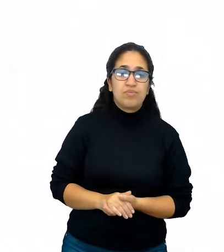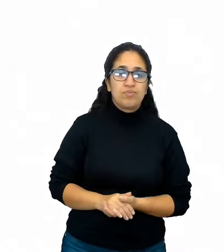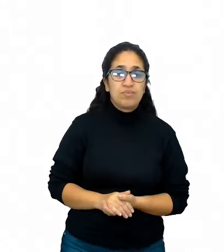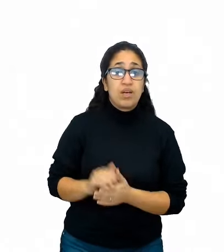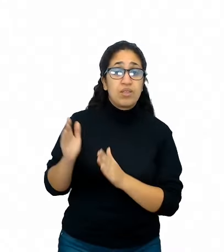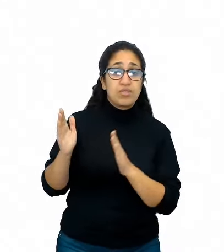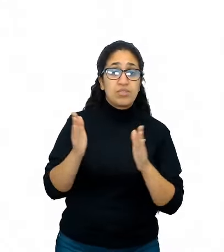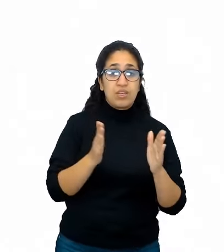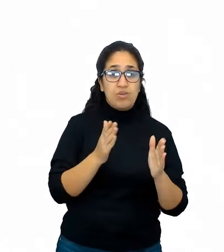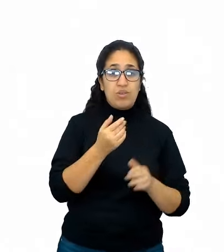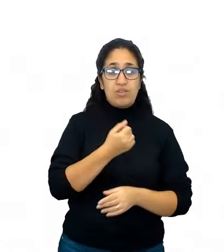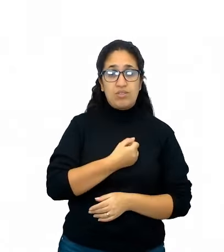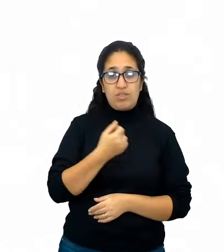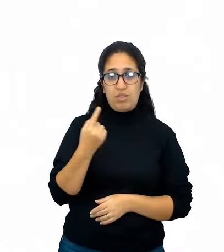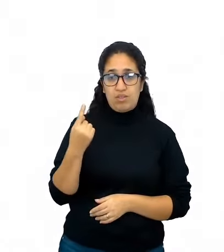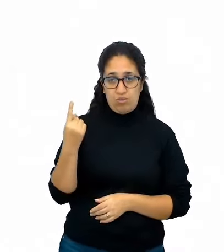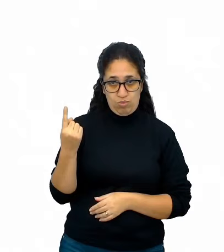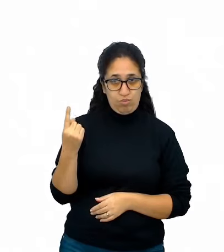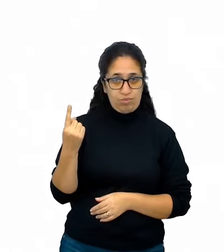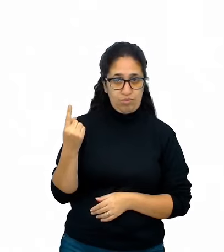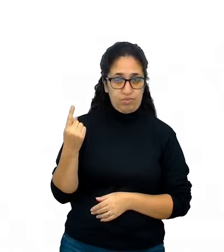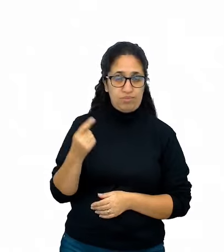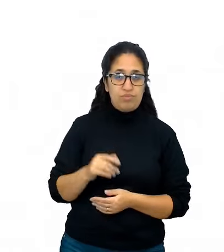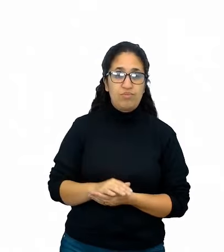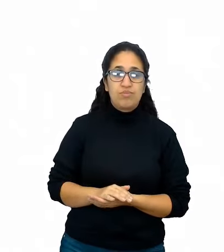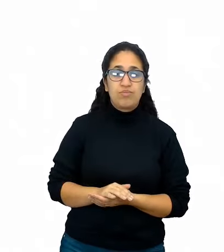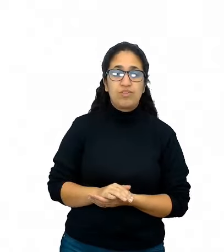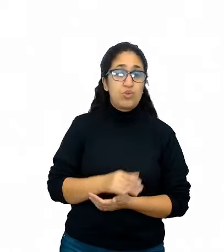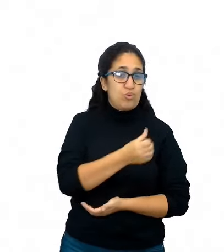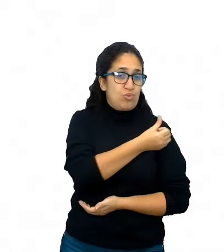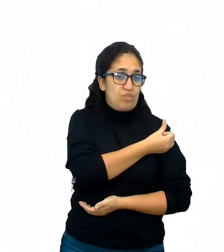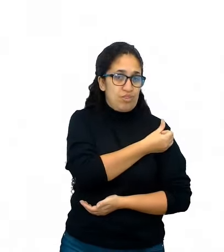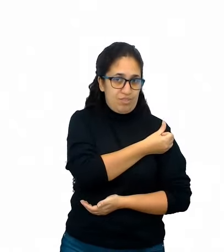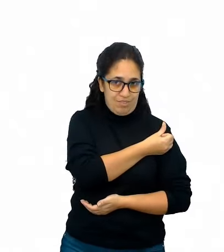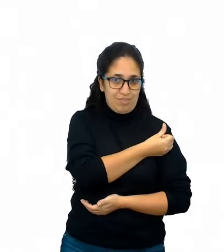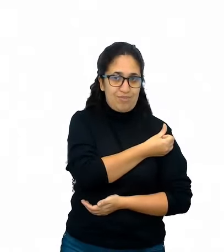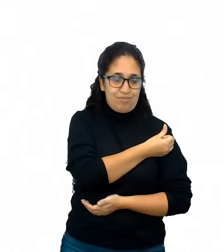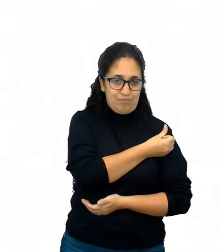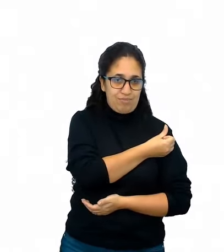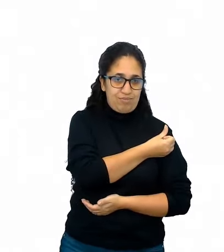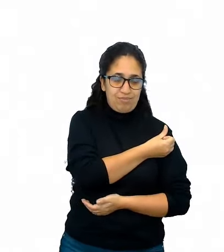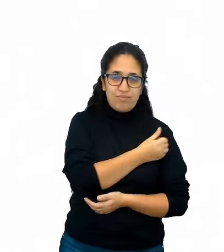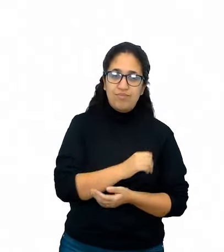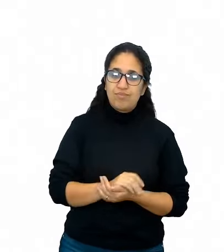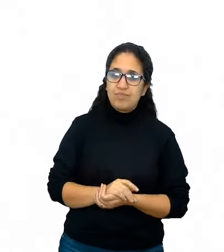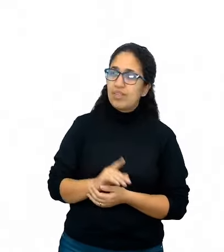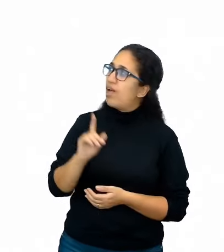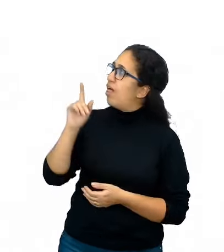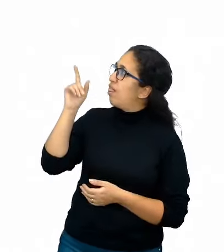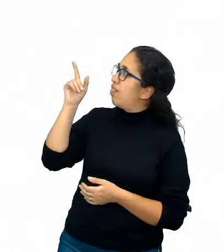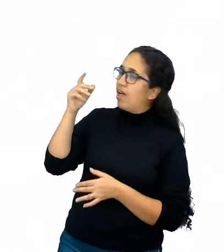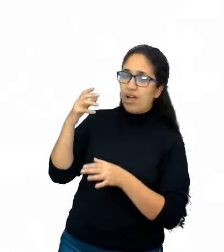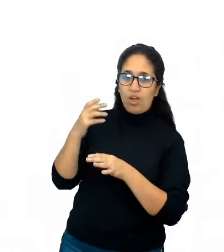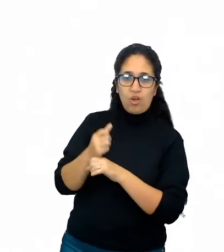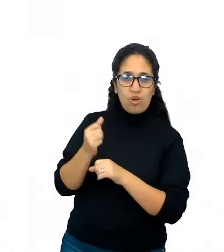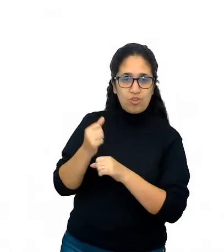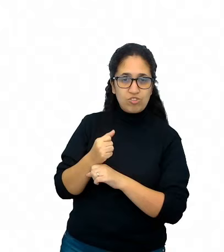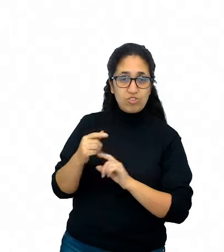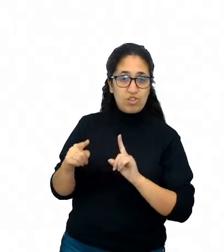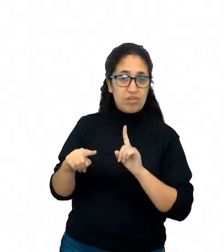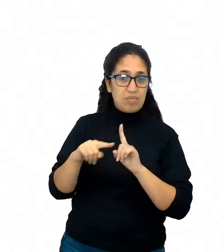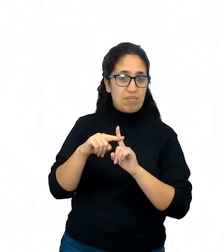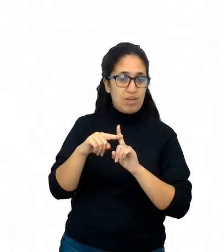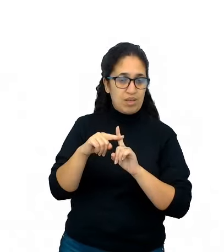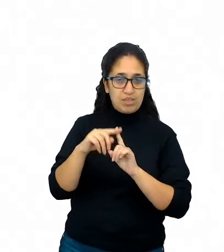a sequência de atividade 1, tá? Do sexto aninho lá, que tem aí uma continha de adição.